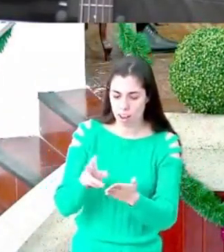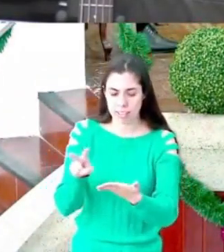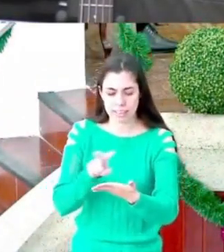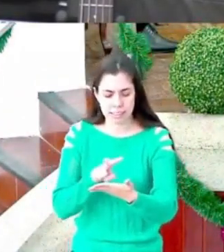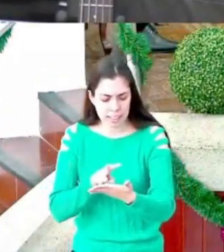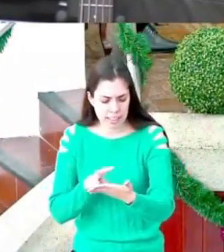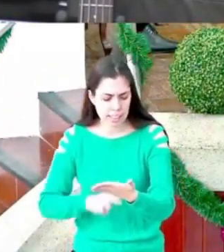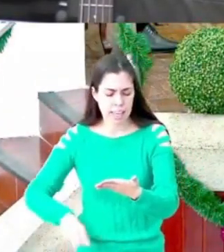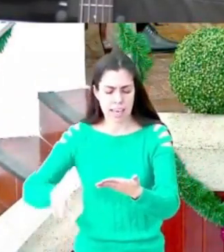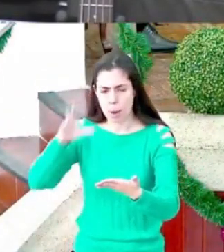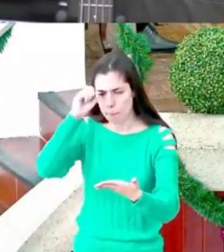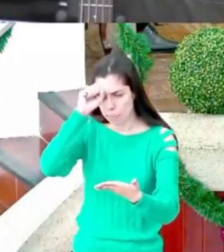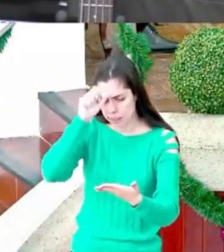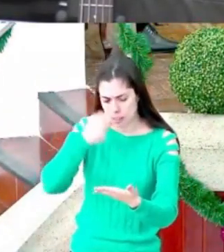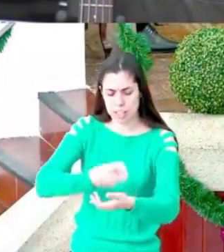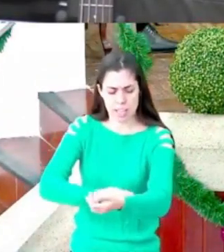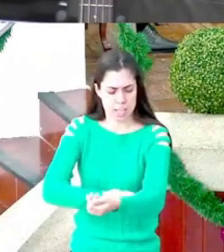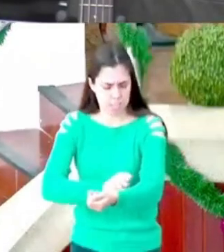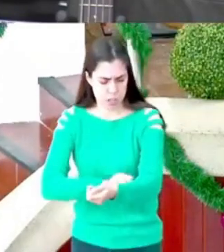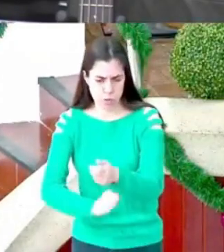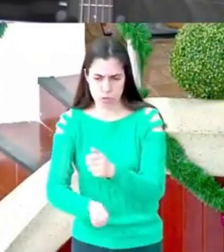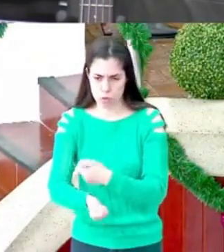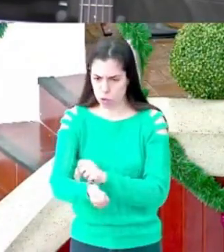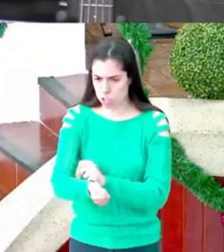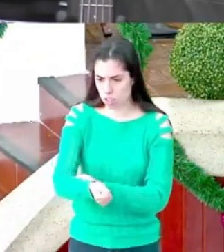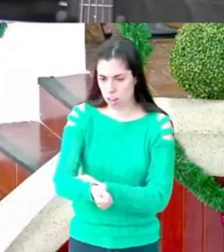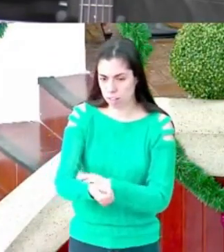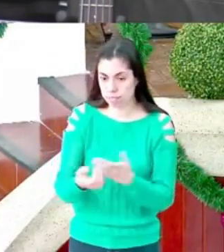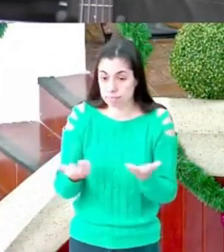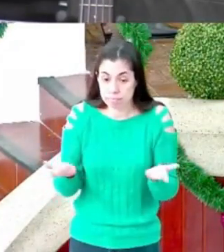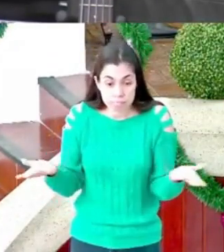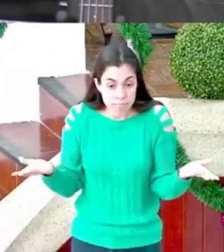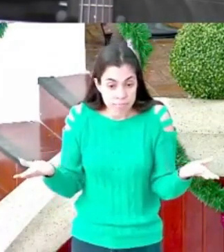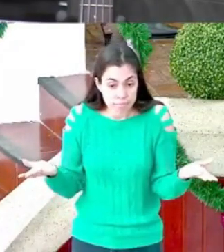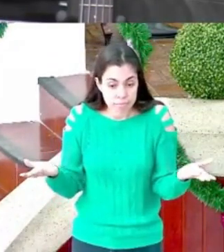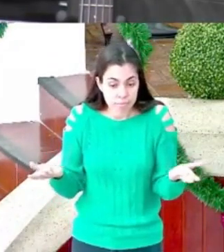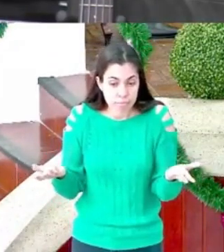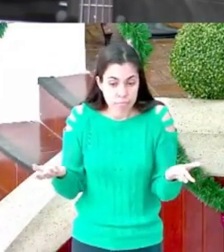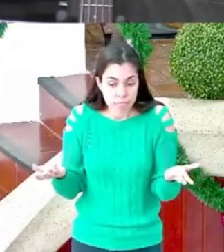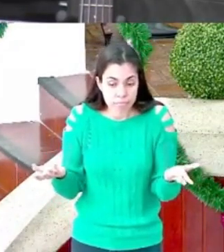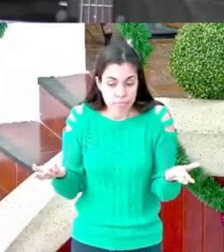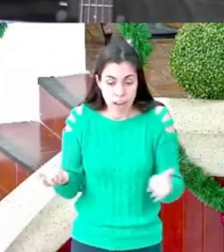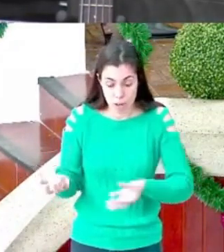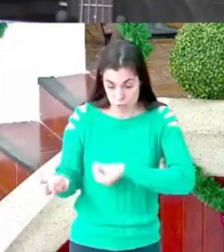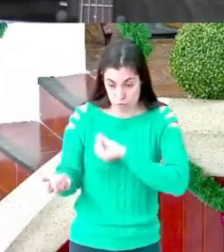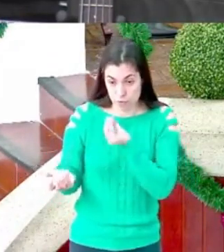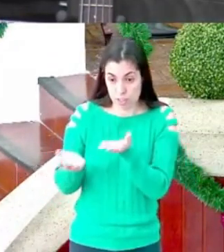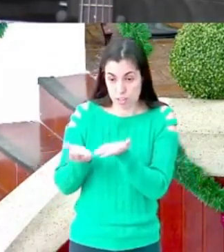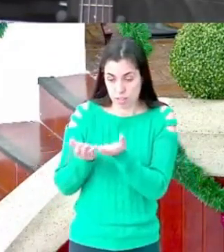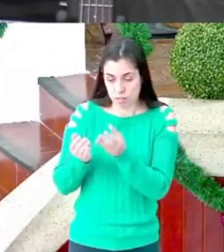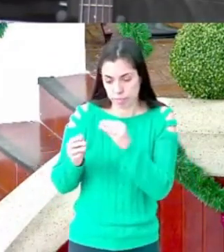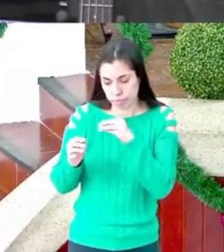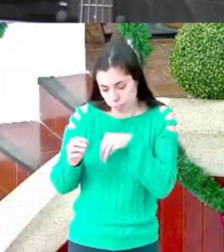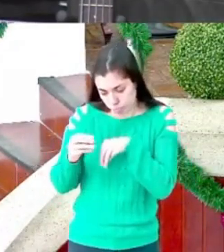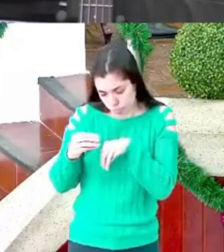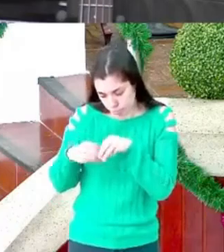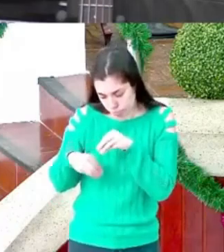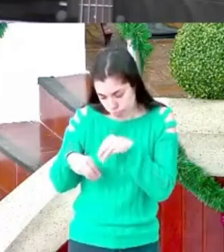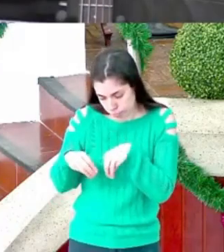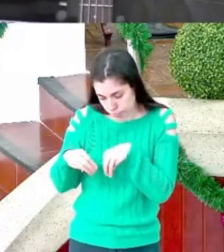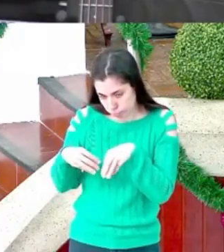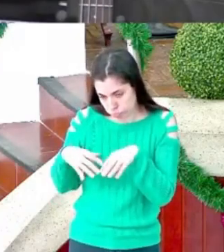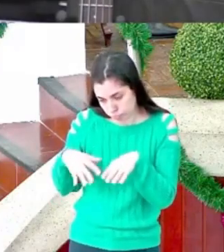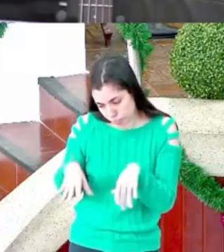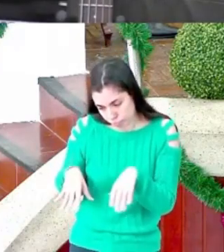Monte. Ele está instruindo os seus discípulos a como viverem com sinceridade diante do Senhor. Diante